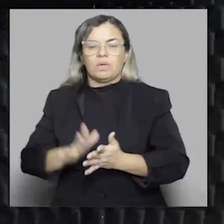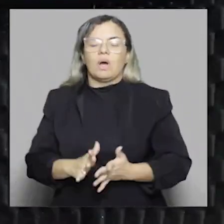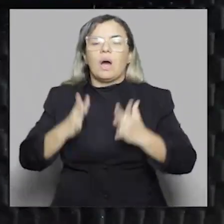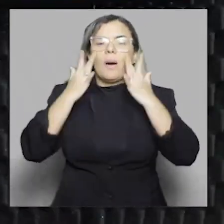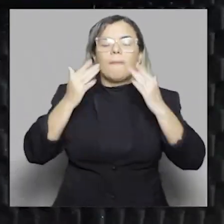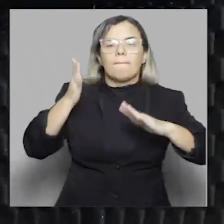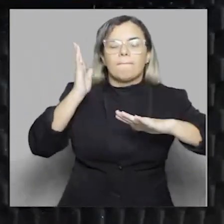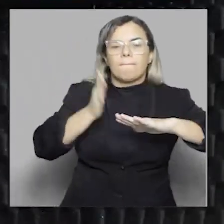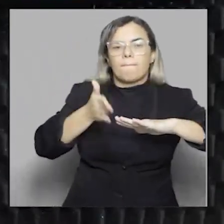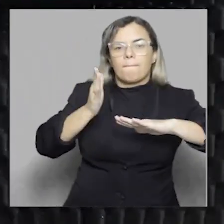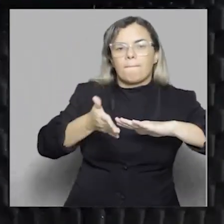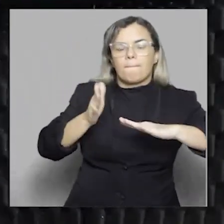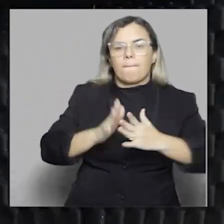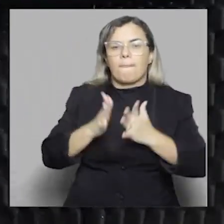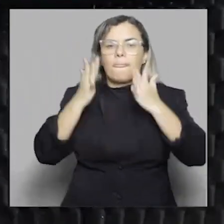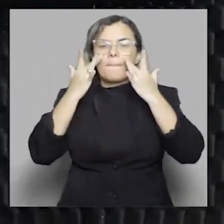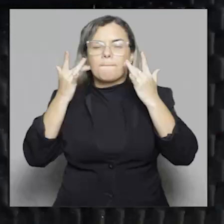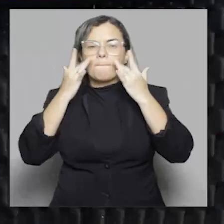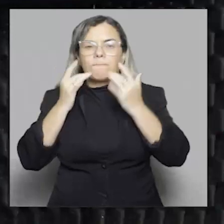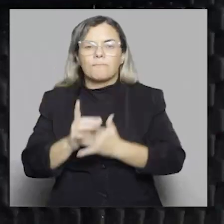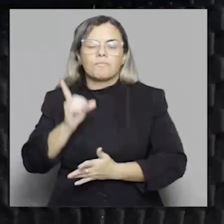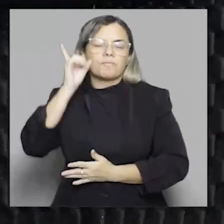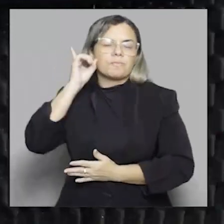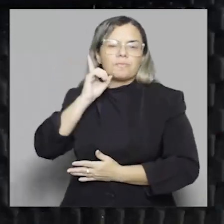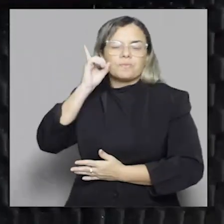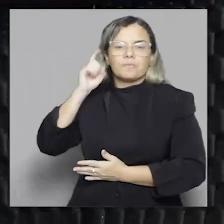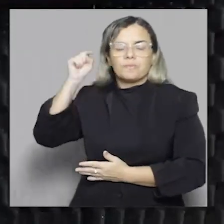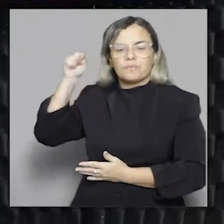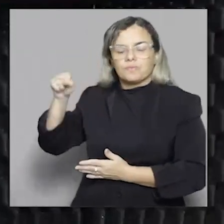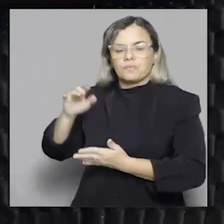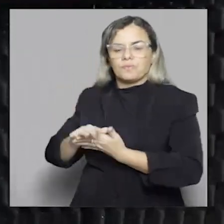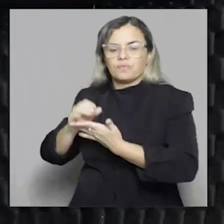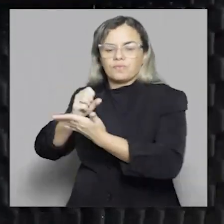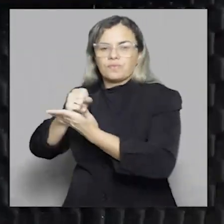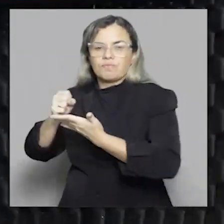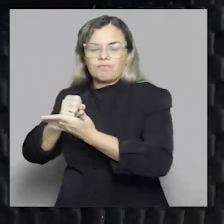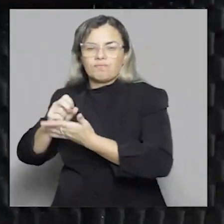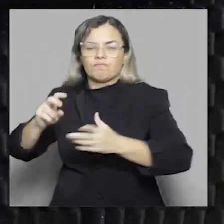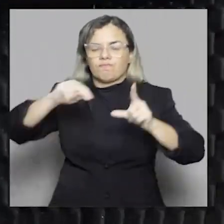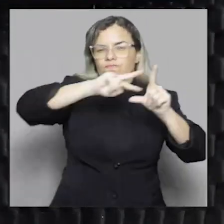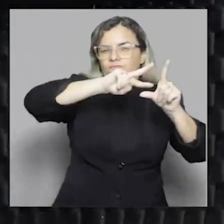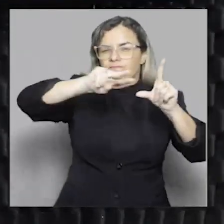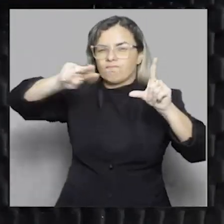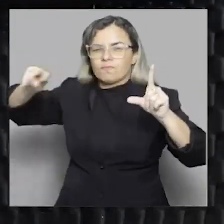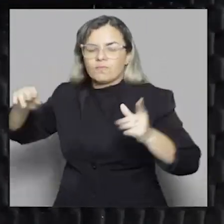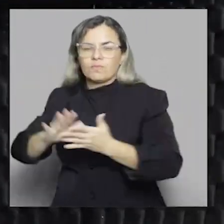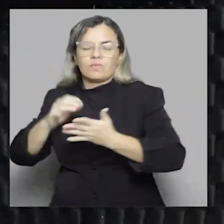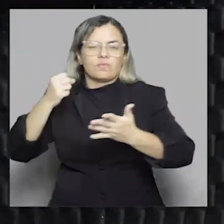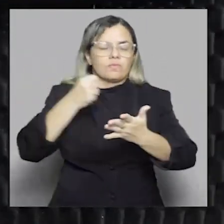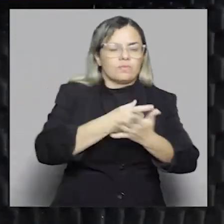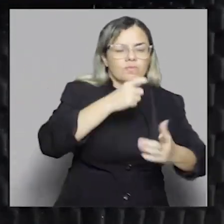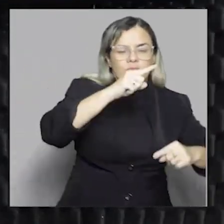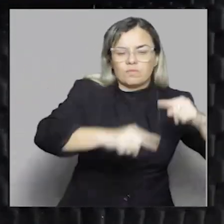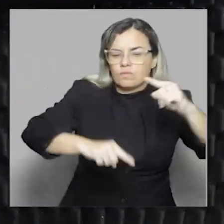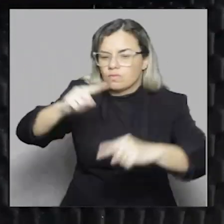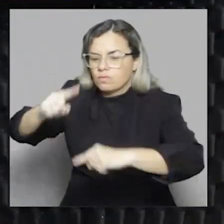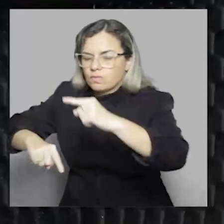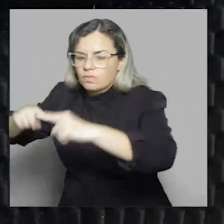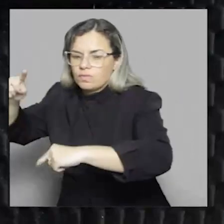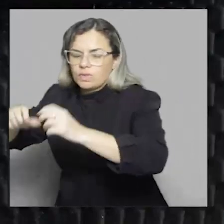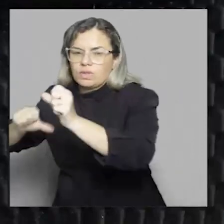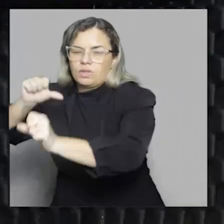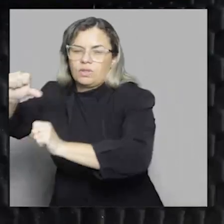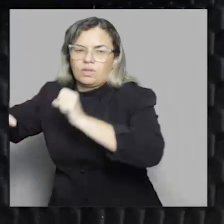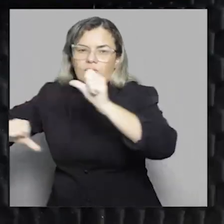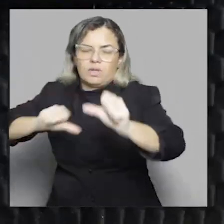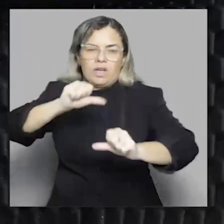a arte popular americana, pautada na mídia, no consumo dos produtos americanos, são